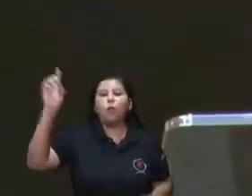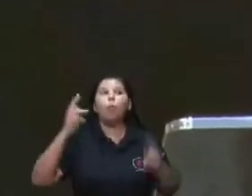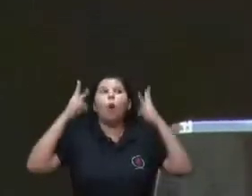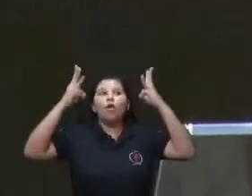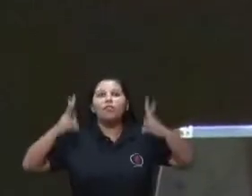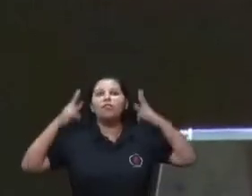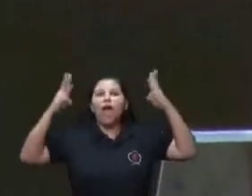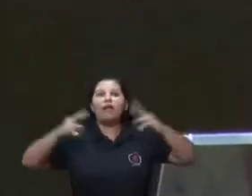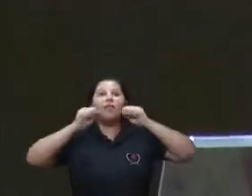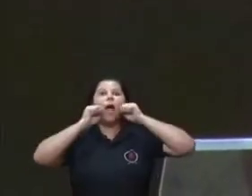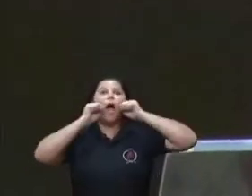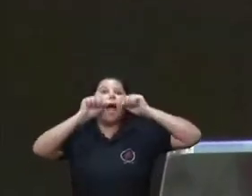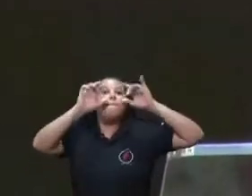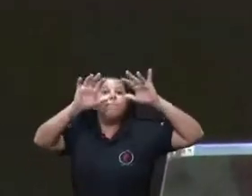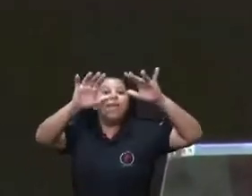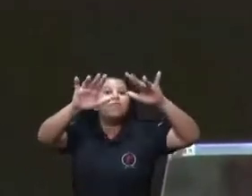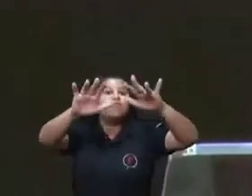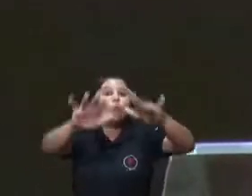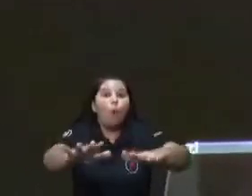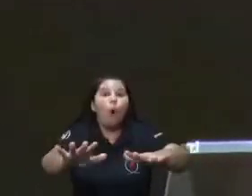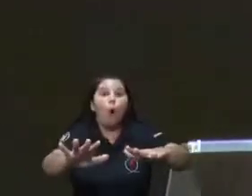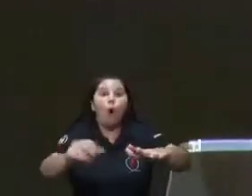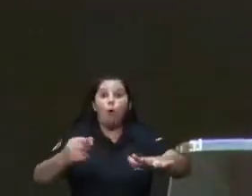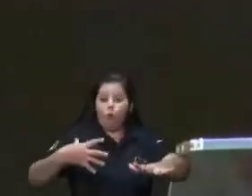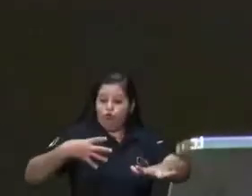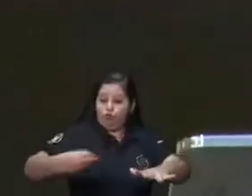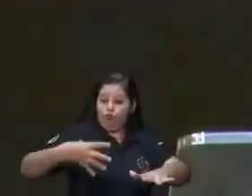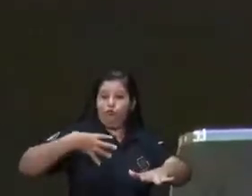abençoou os filhos de